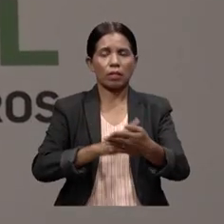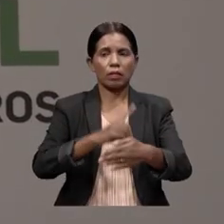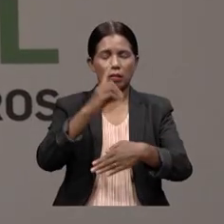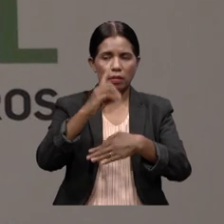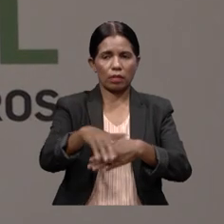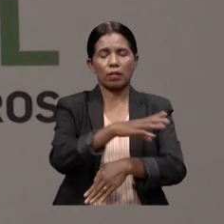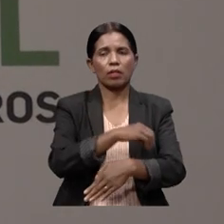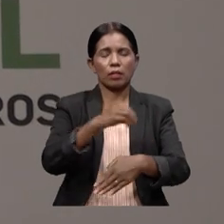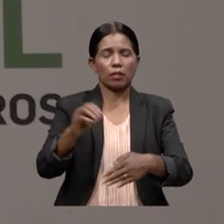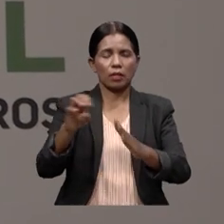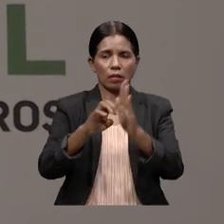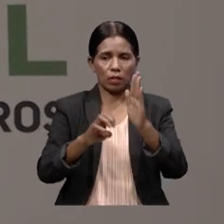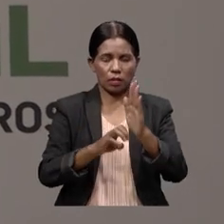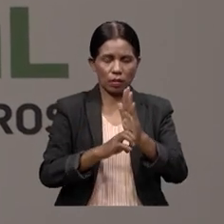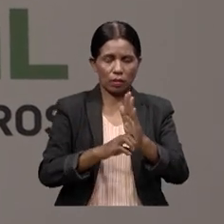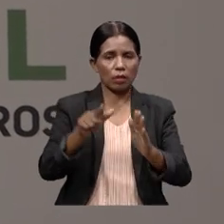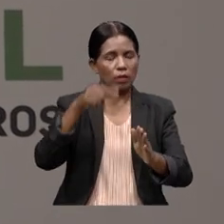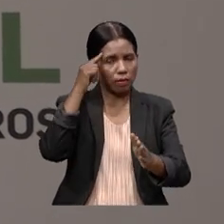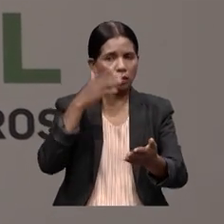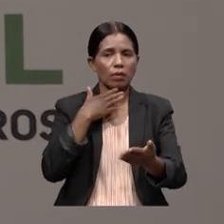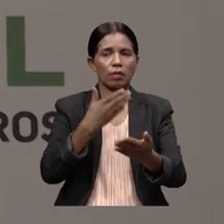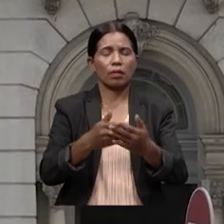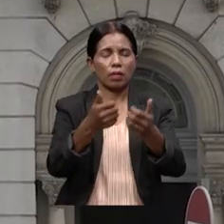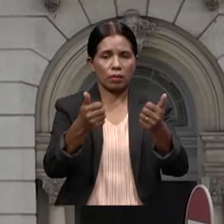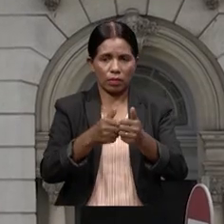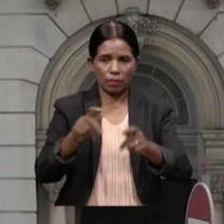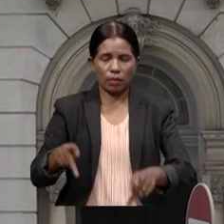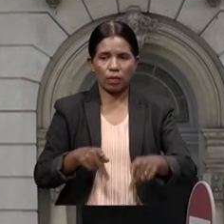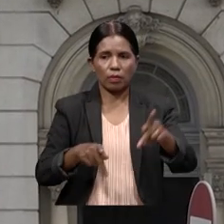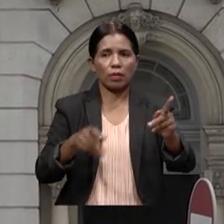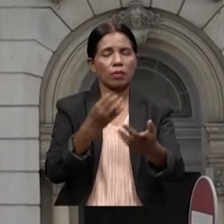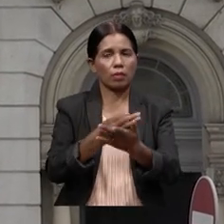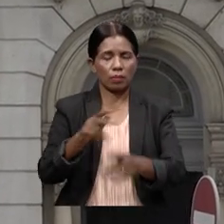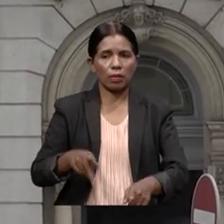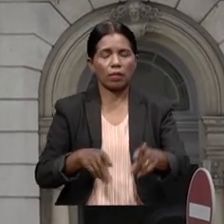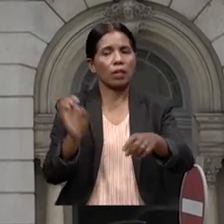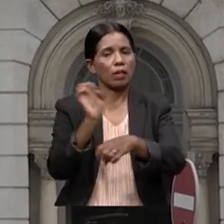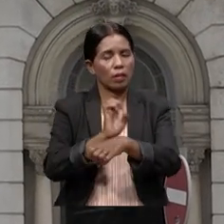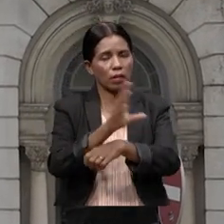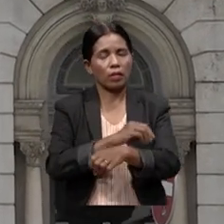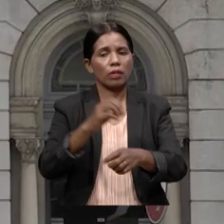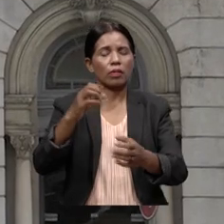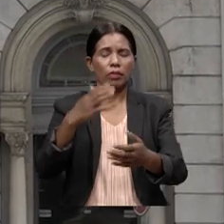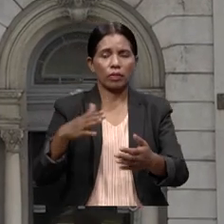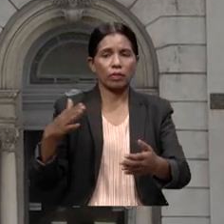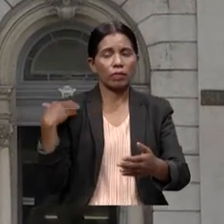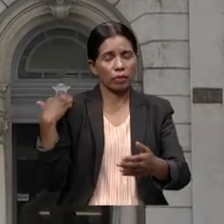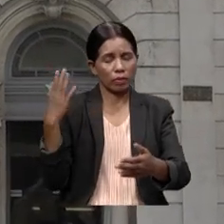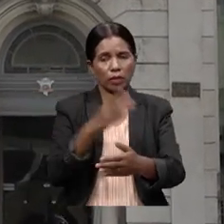humano, Estado de Direito, no Boa Governação, Administração Pública, Finanças Públicas, na Economia, Juventude